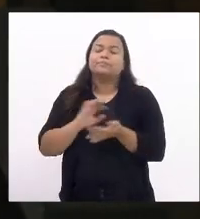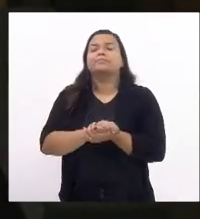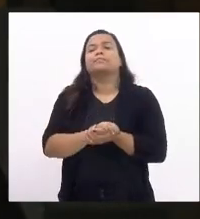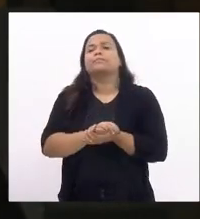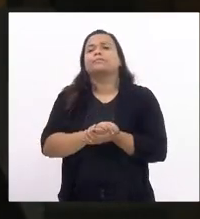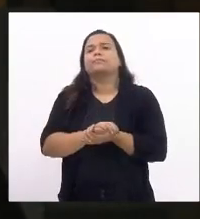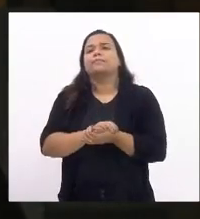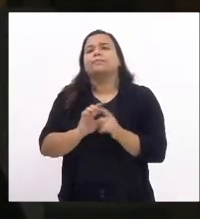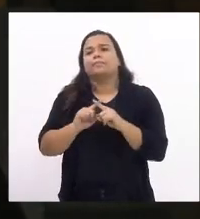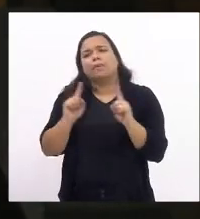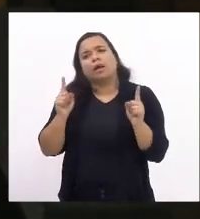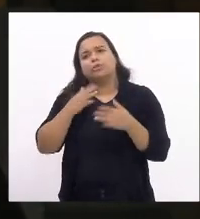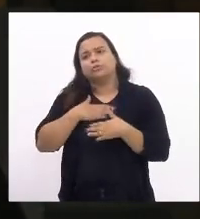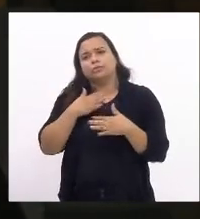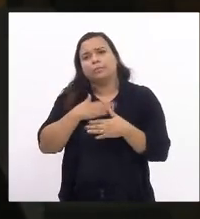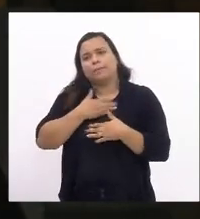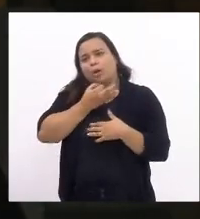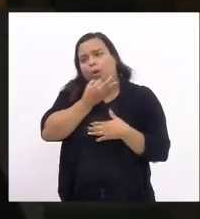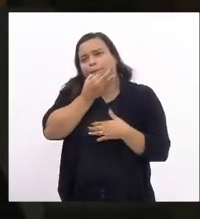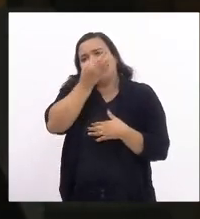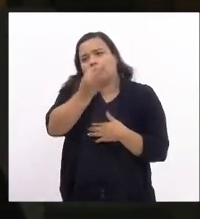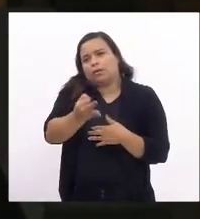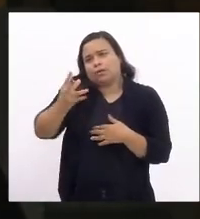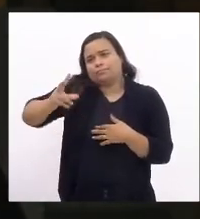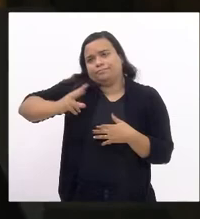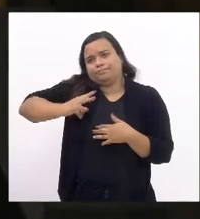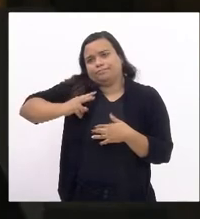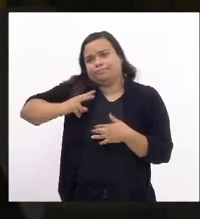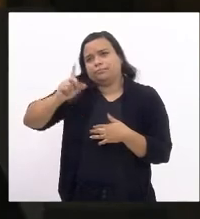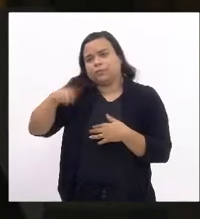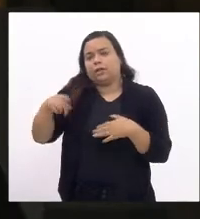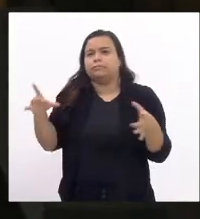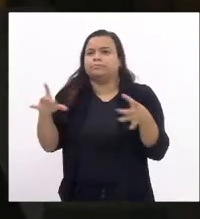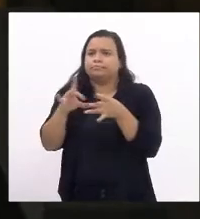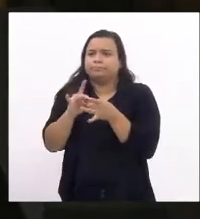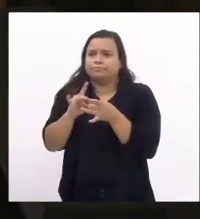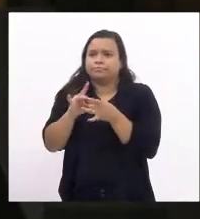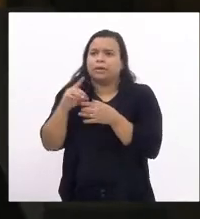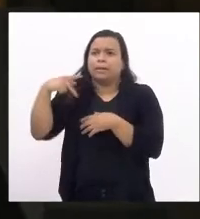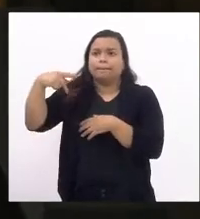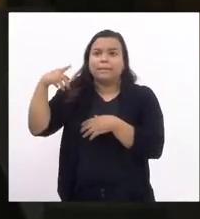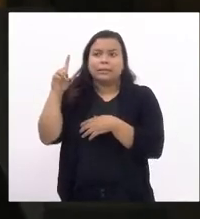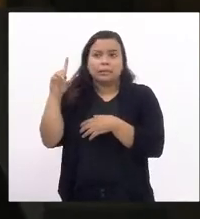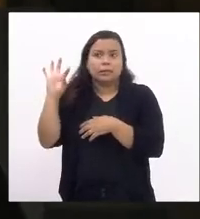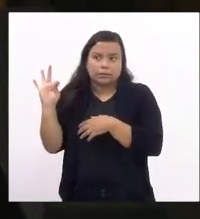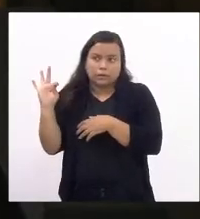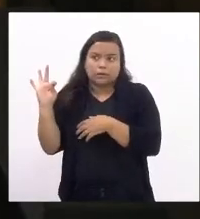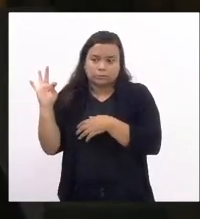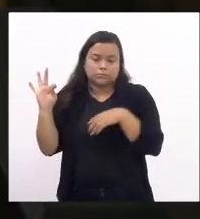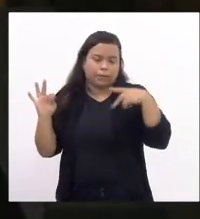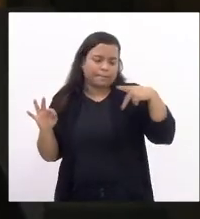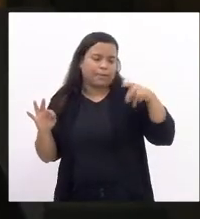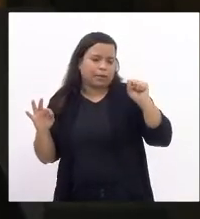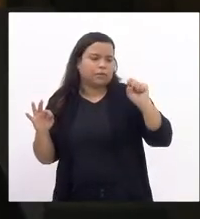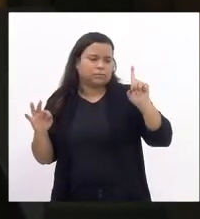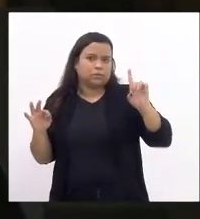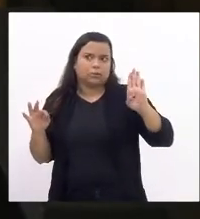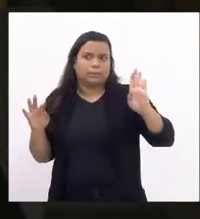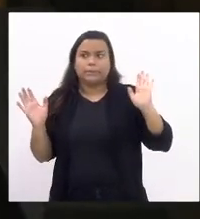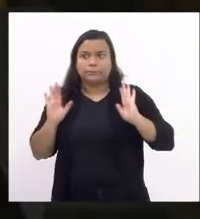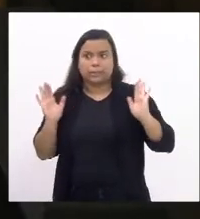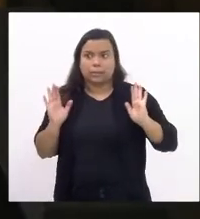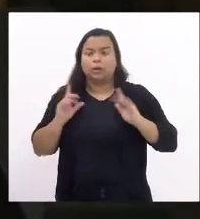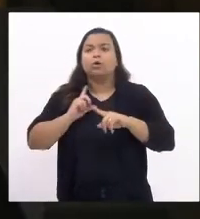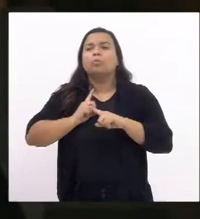E a minha posição particular era que se tivesse que federar, federasse com o PDT, e jamais com o PSDB. Porque isso